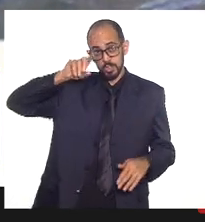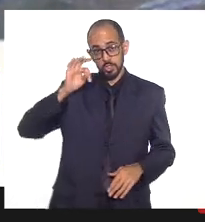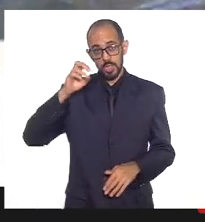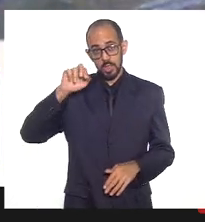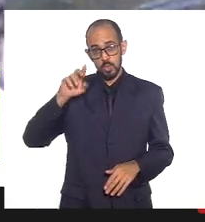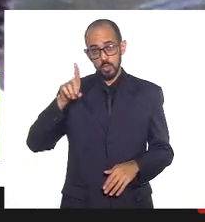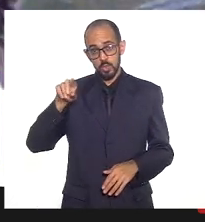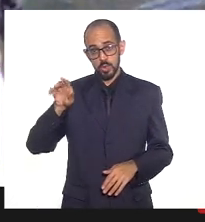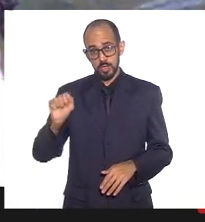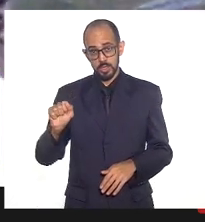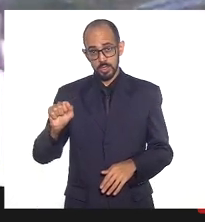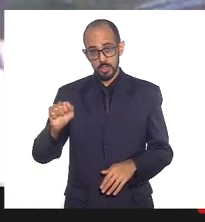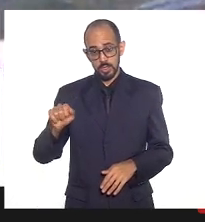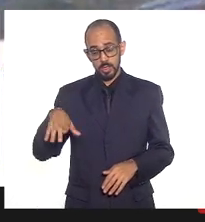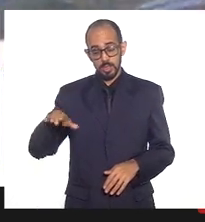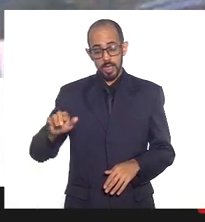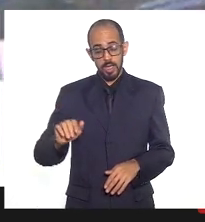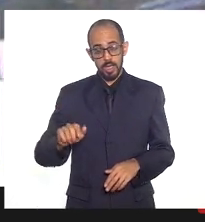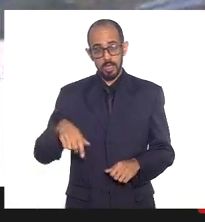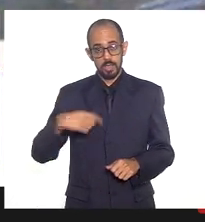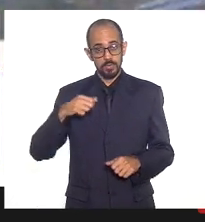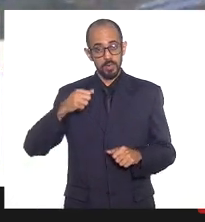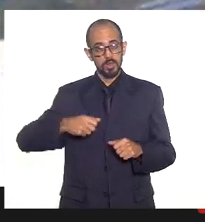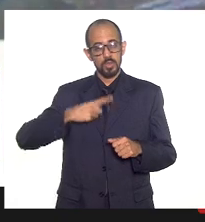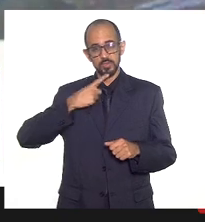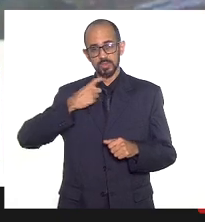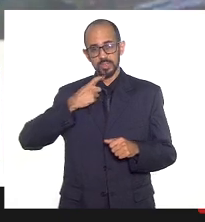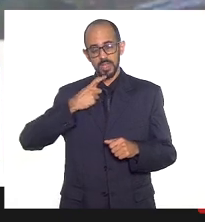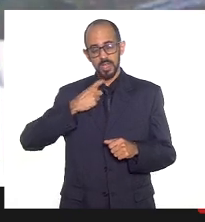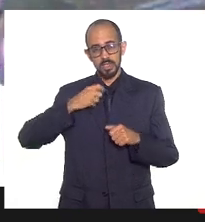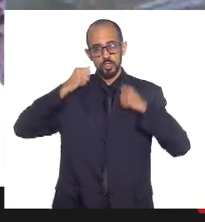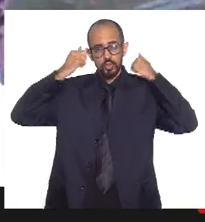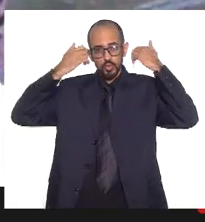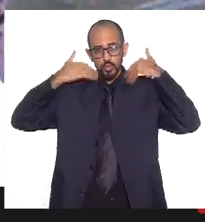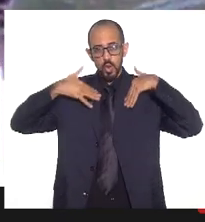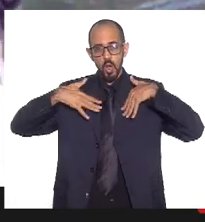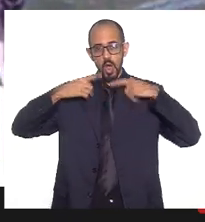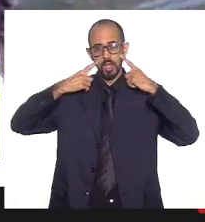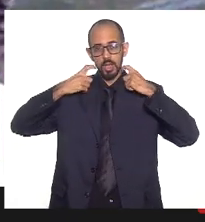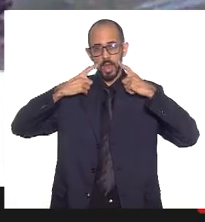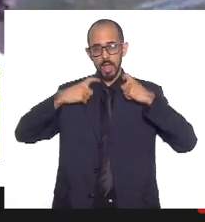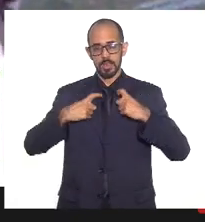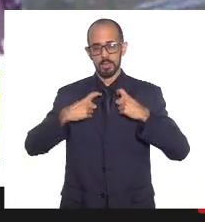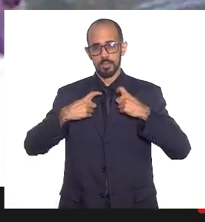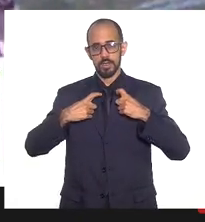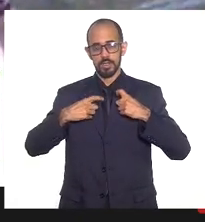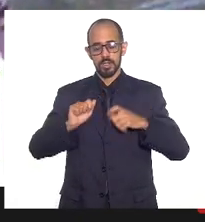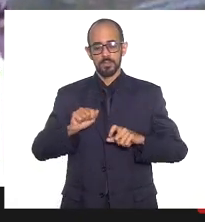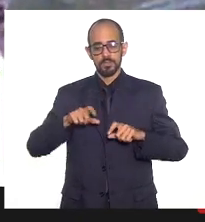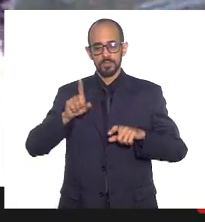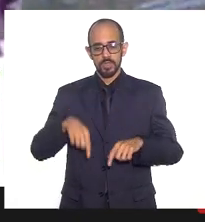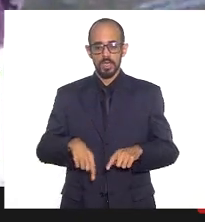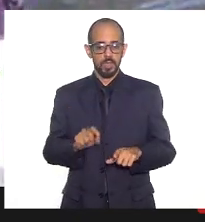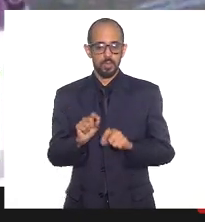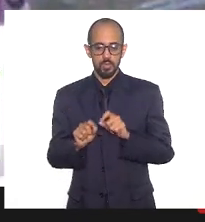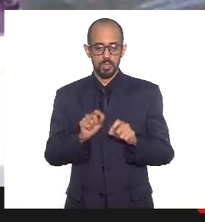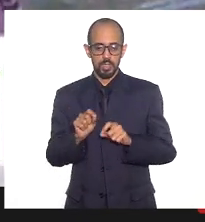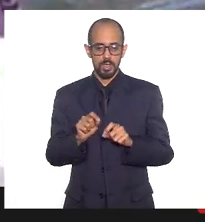nosso sangue, suor e lágrima, né? Que custou muito da nossa capacidade de ter